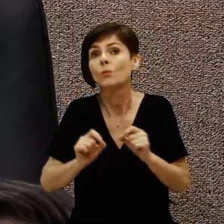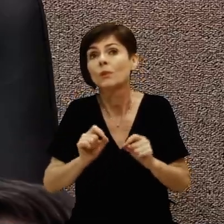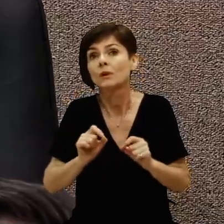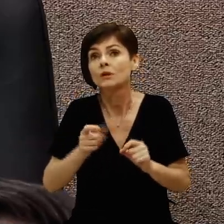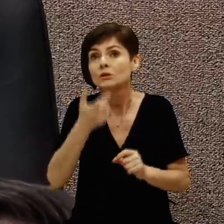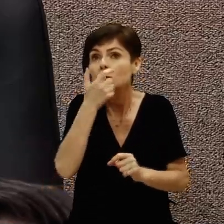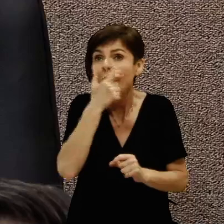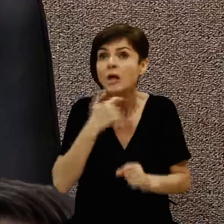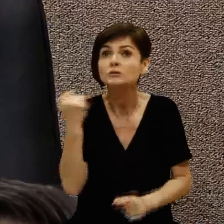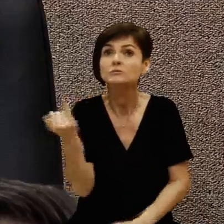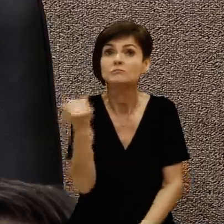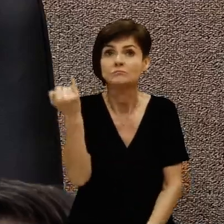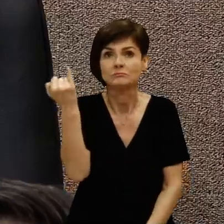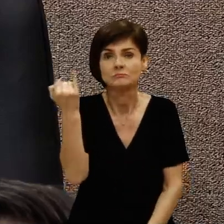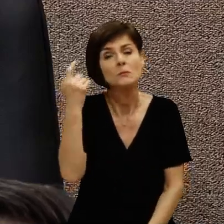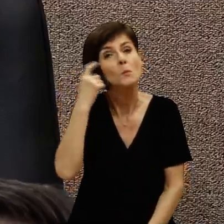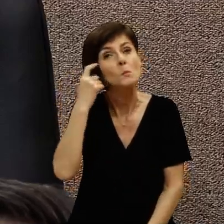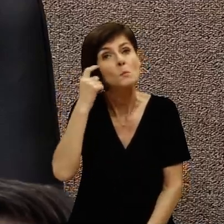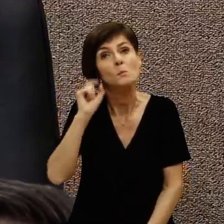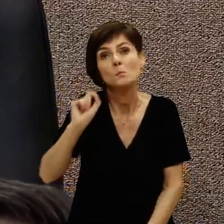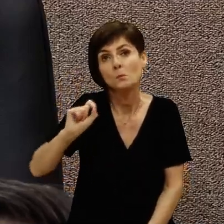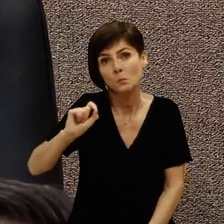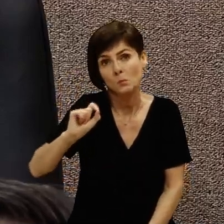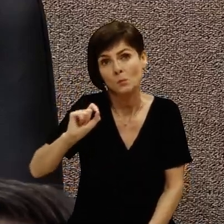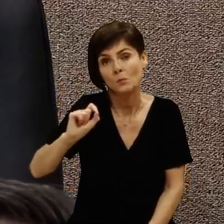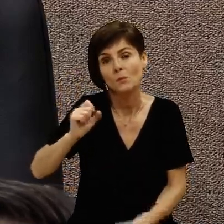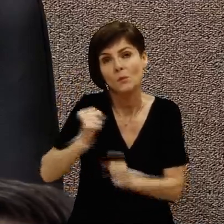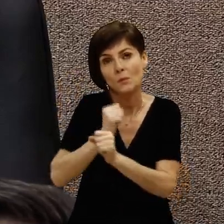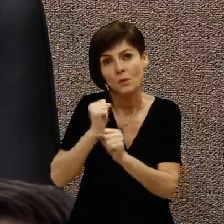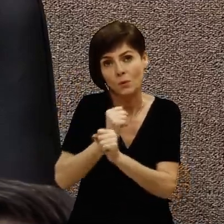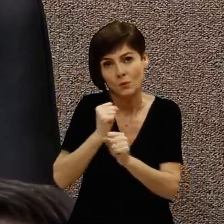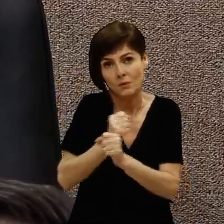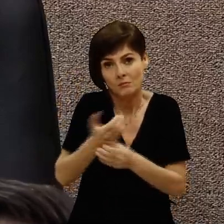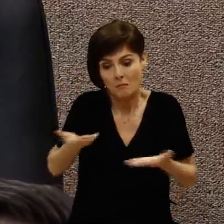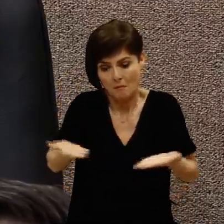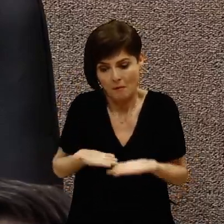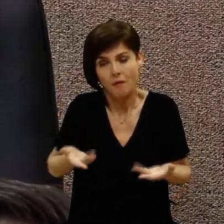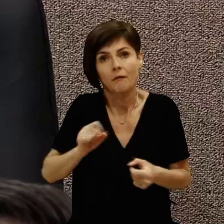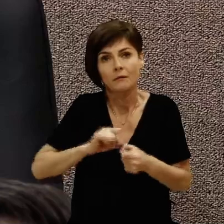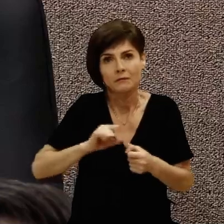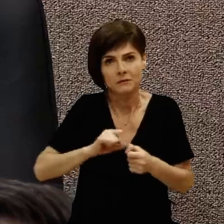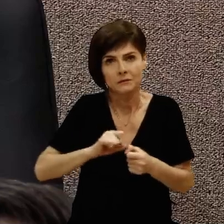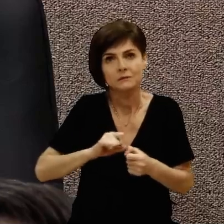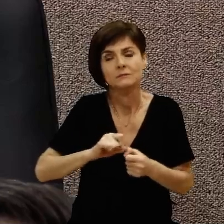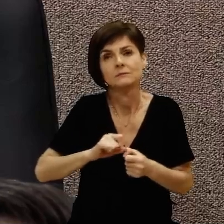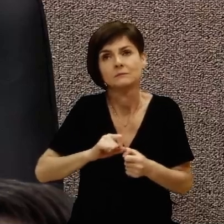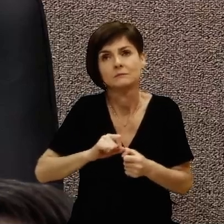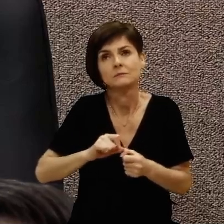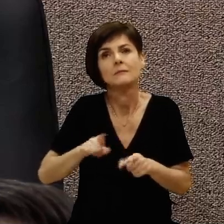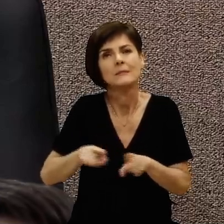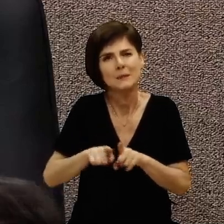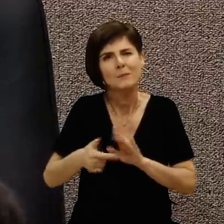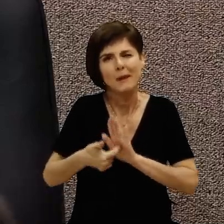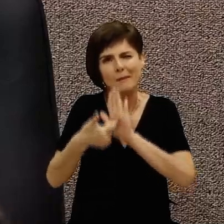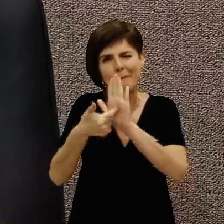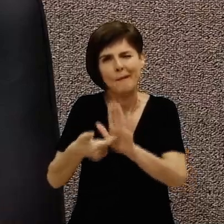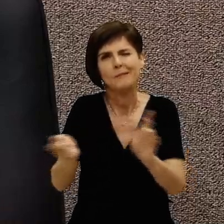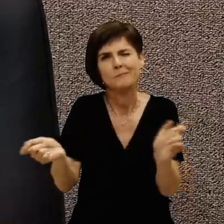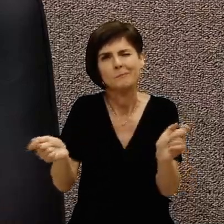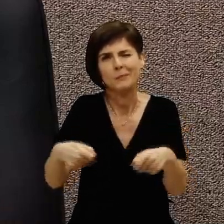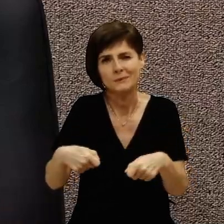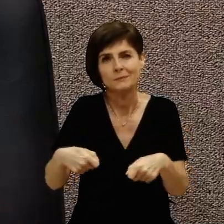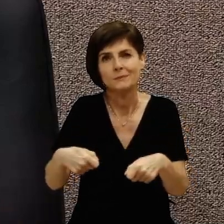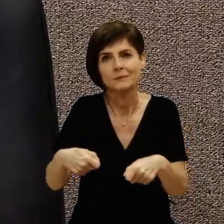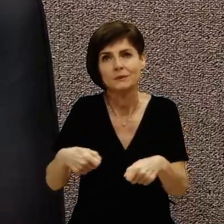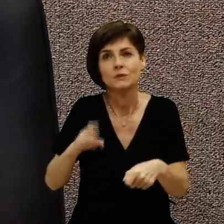achamos que é importante. Penso que, então, nesse sentido, a construção que foi feita, ela também dá um traço dessa possibilidade. Só